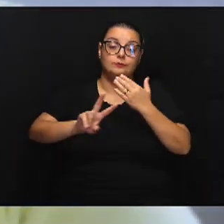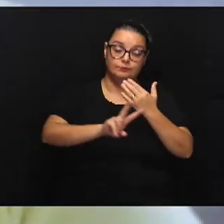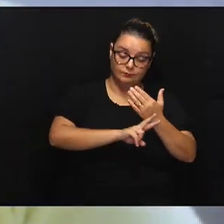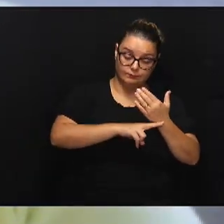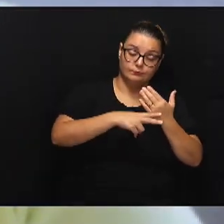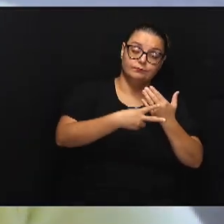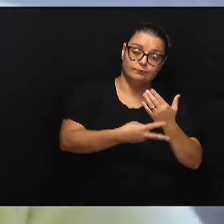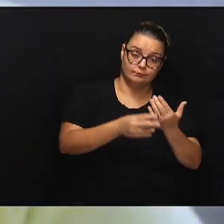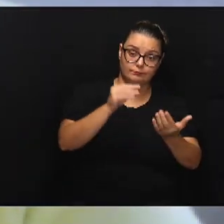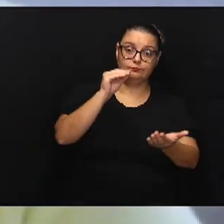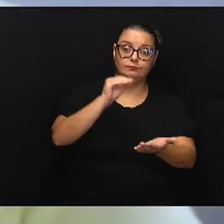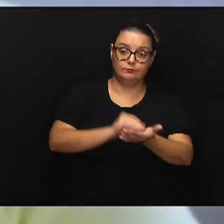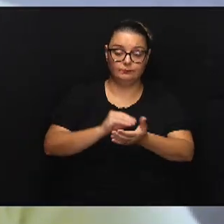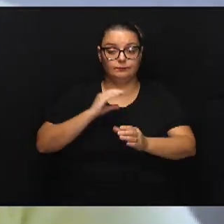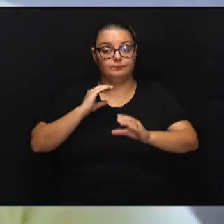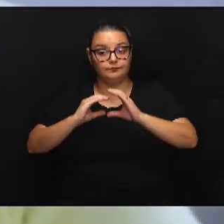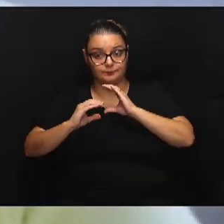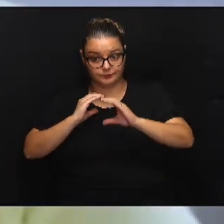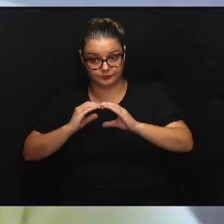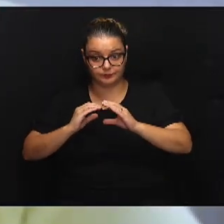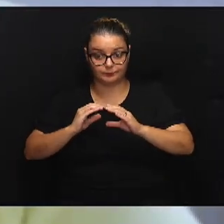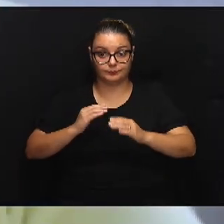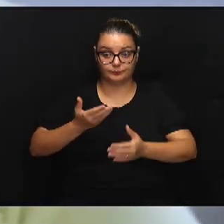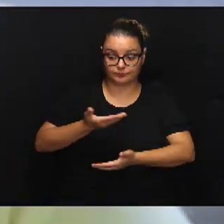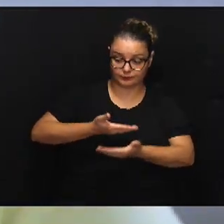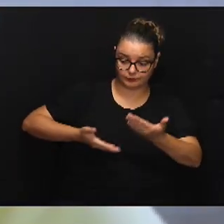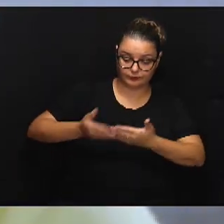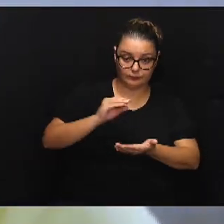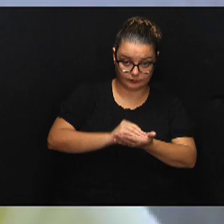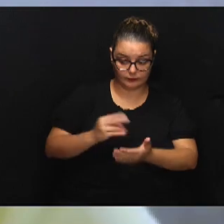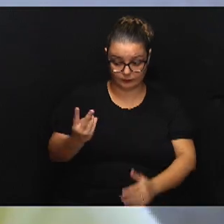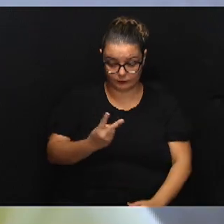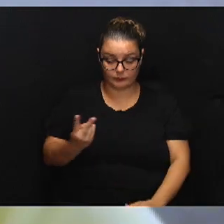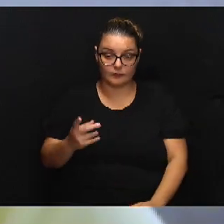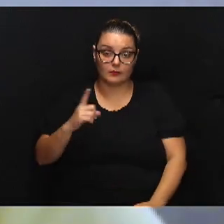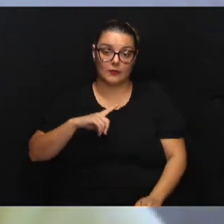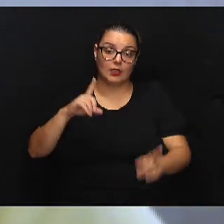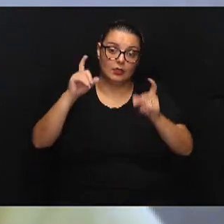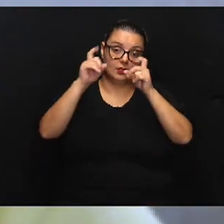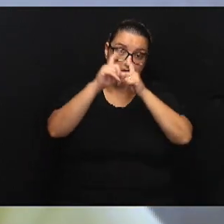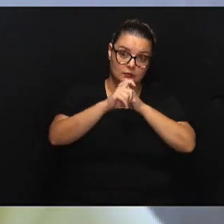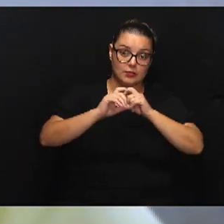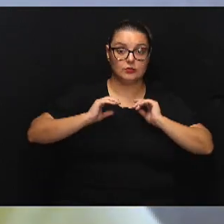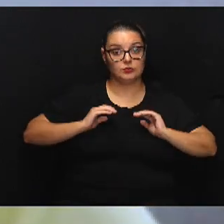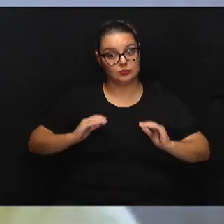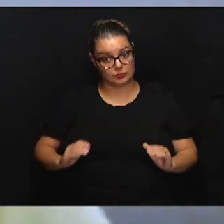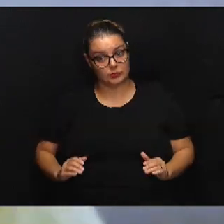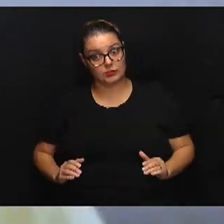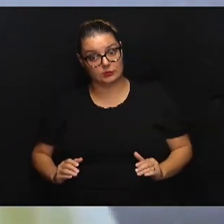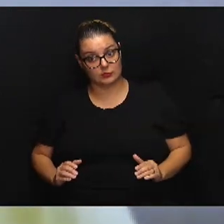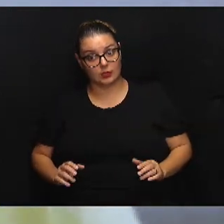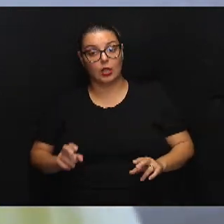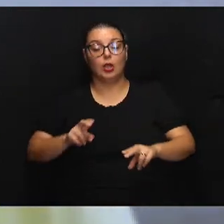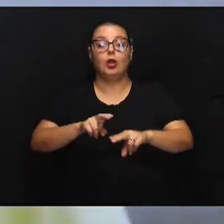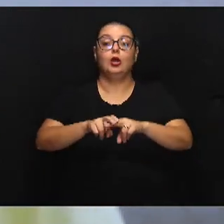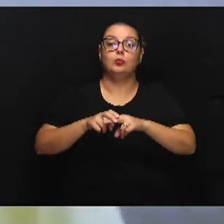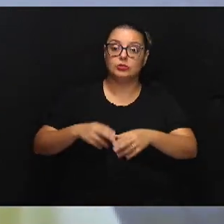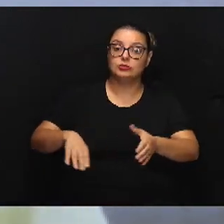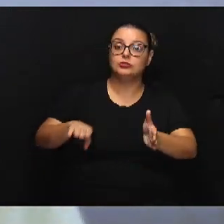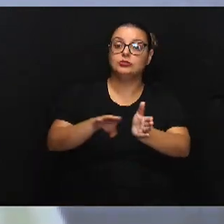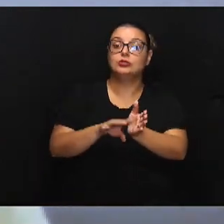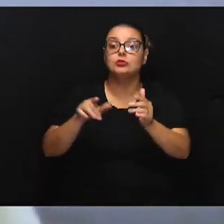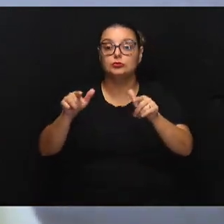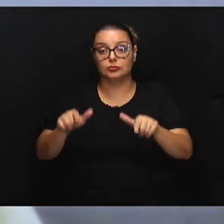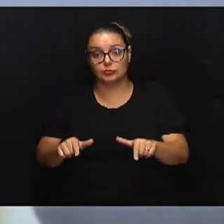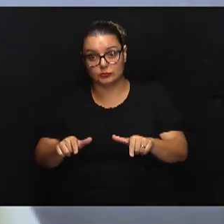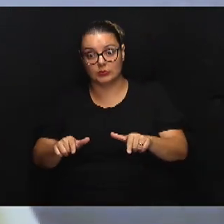pela falta de comunicação e de interação, ela tem dificuldade de comportamento. Por isso que ela chega num lugar